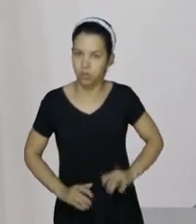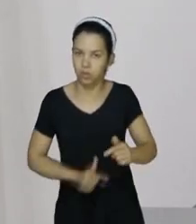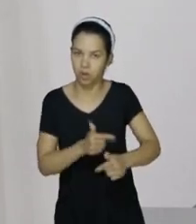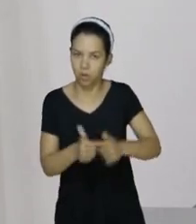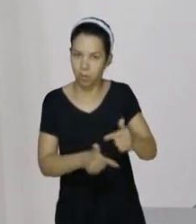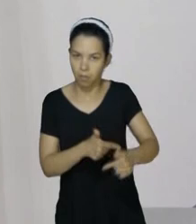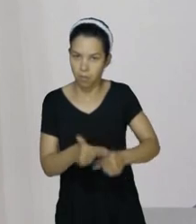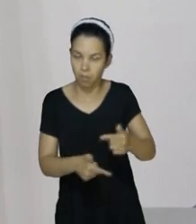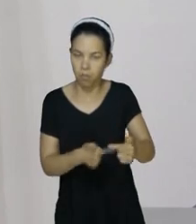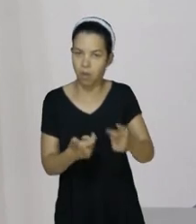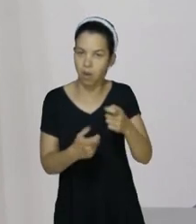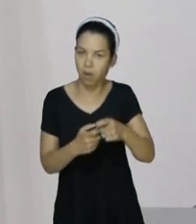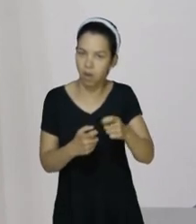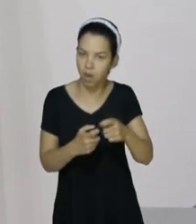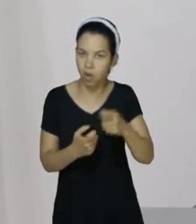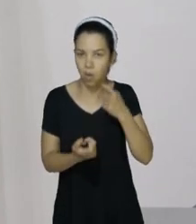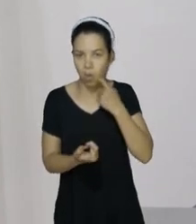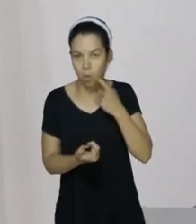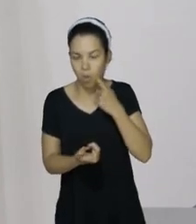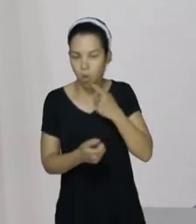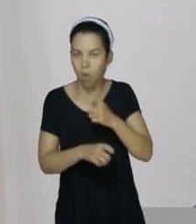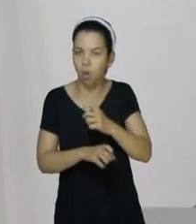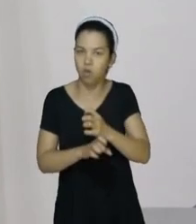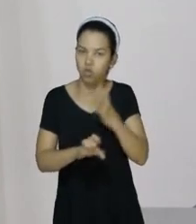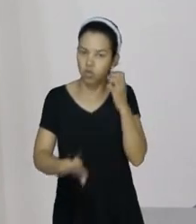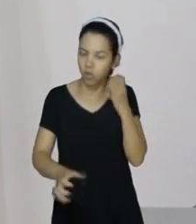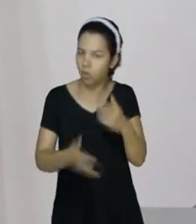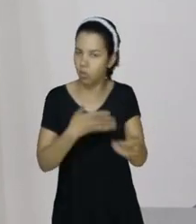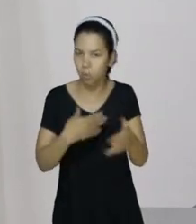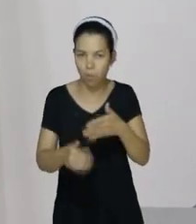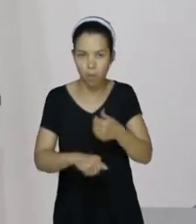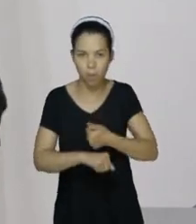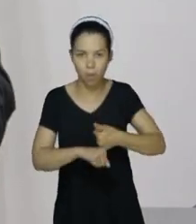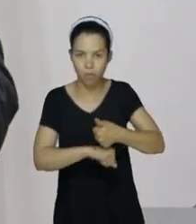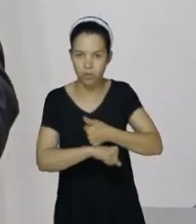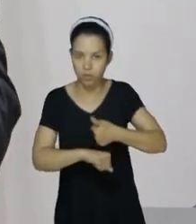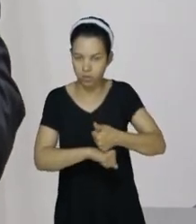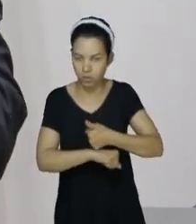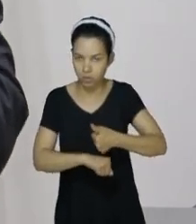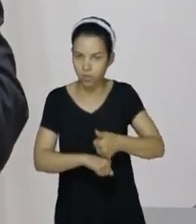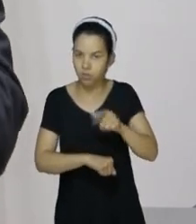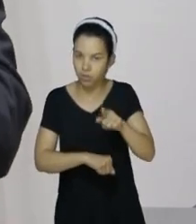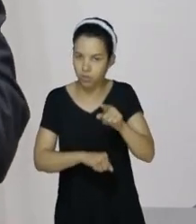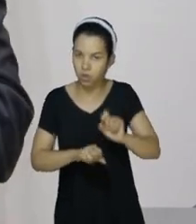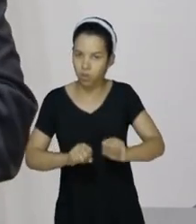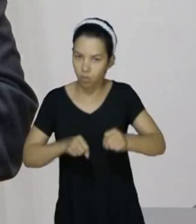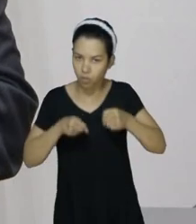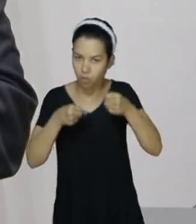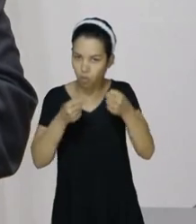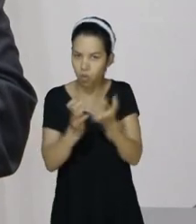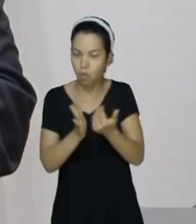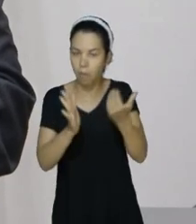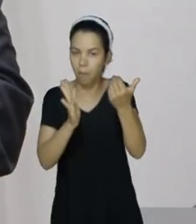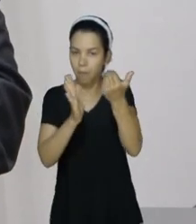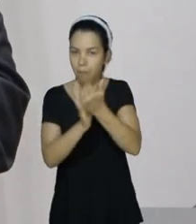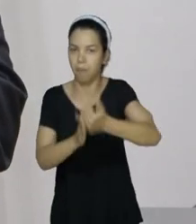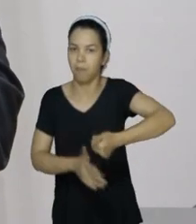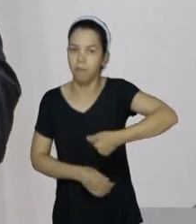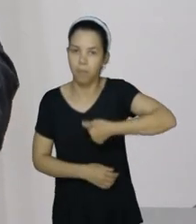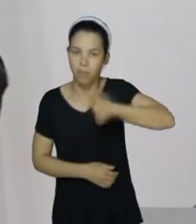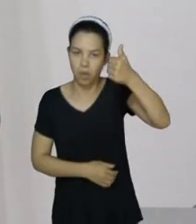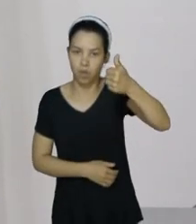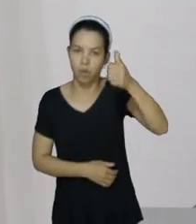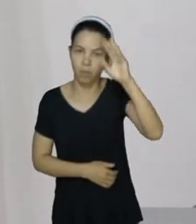um odontólogo, um engenheiro, seja qual for a sua profissão, se dedique para ser o melhor, e